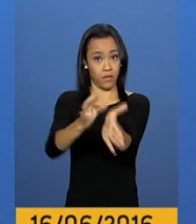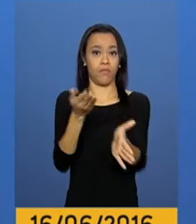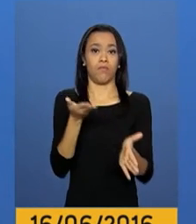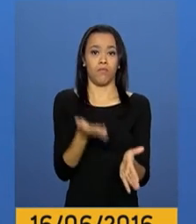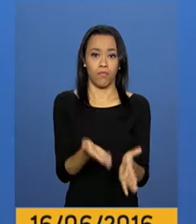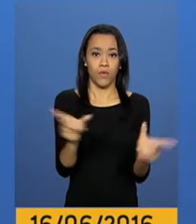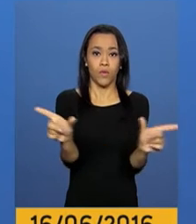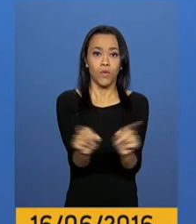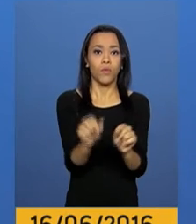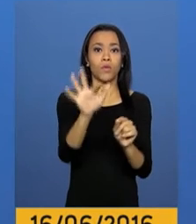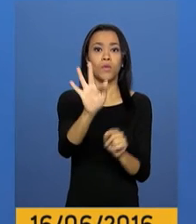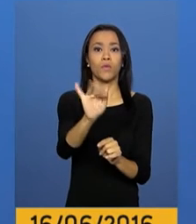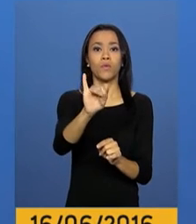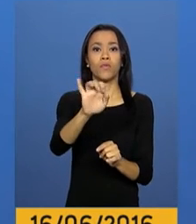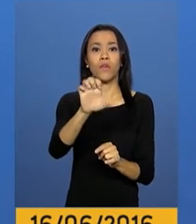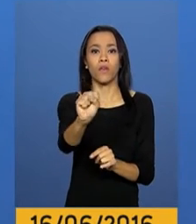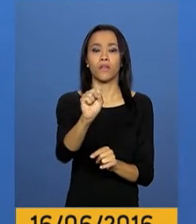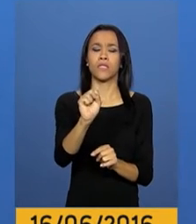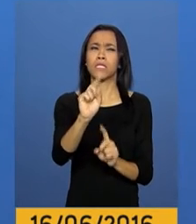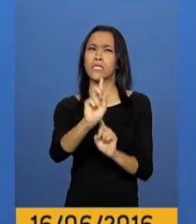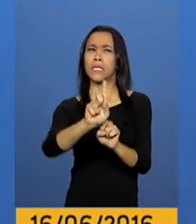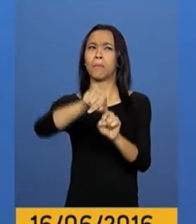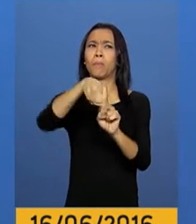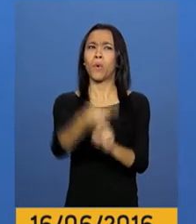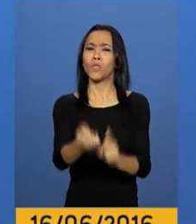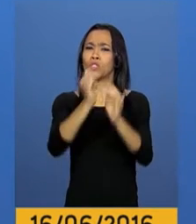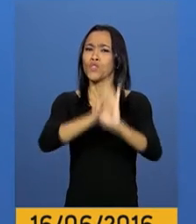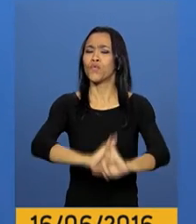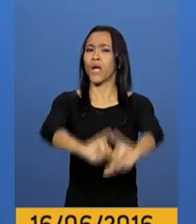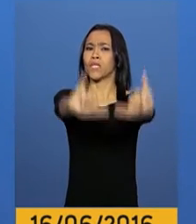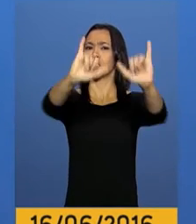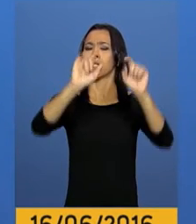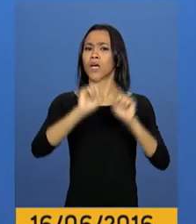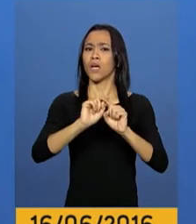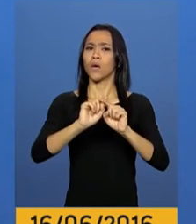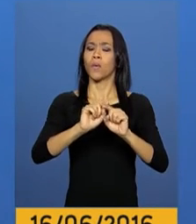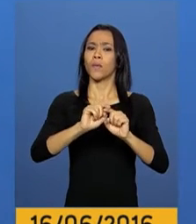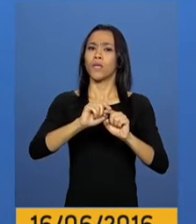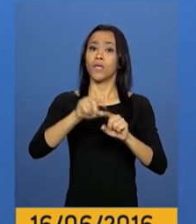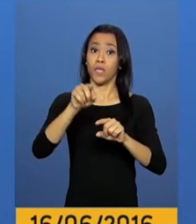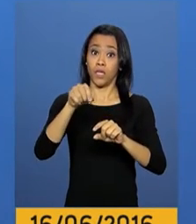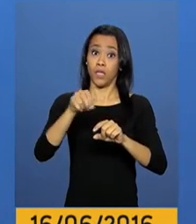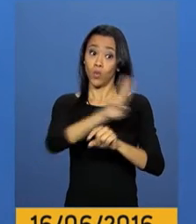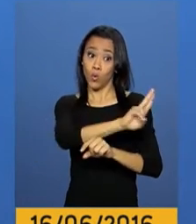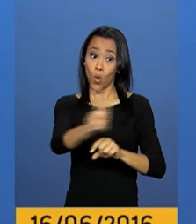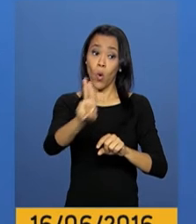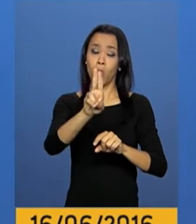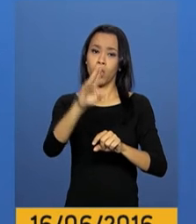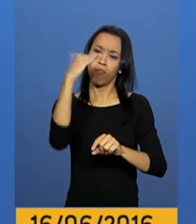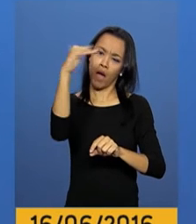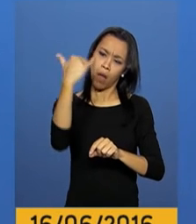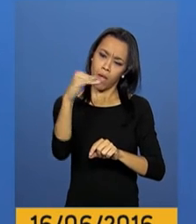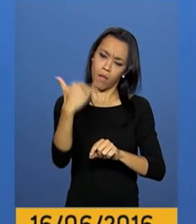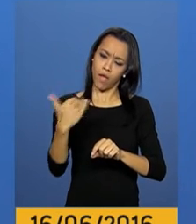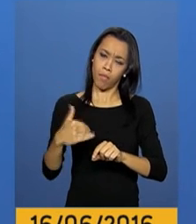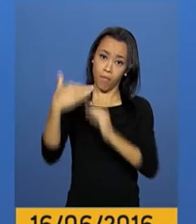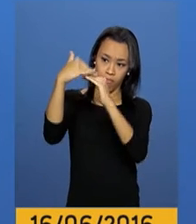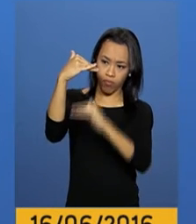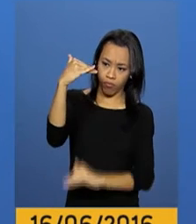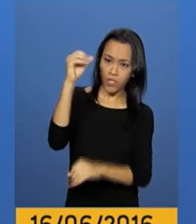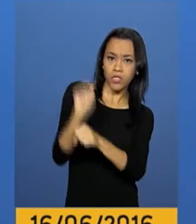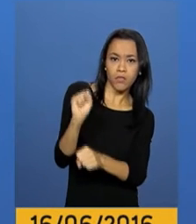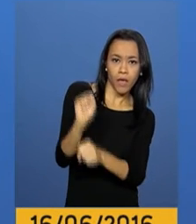Basicamente, a divulgação dos resultados e classificação da lista de espera até 30 de junho